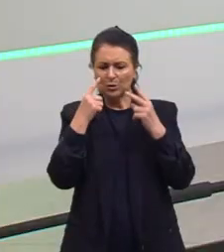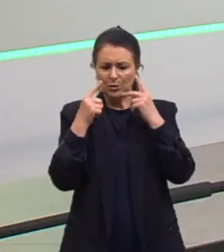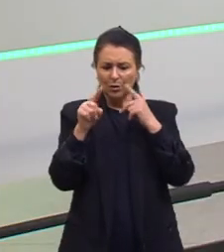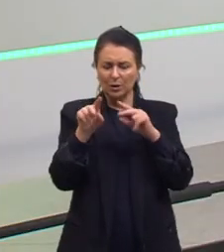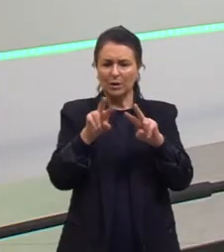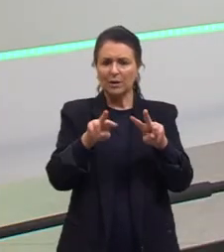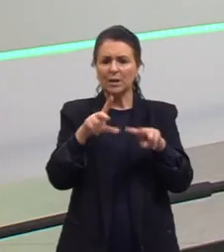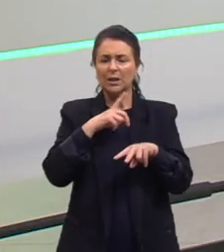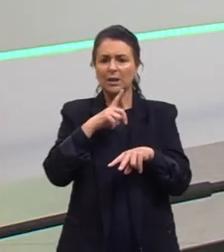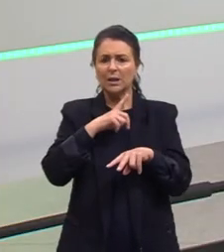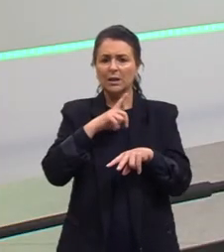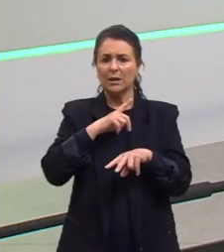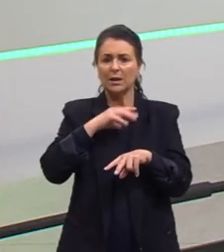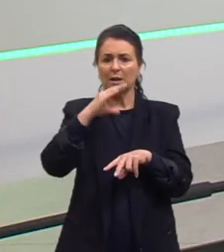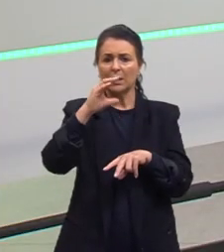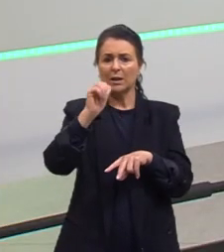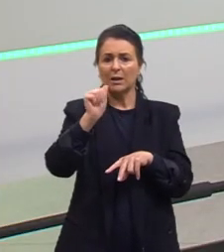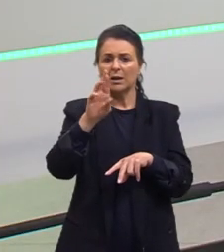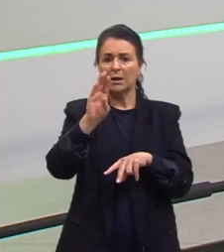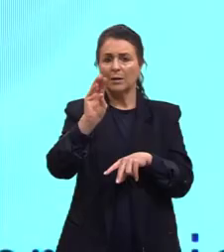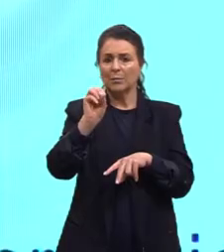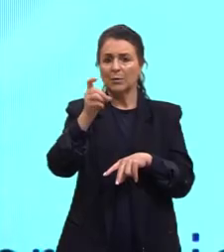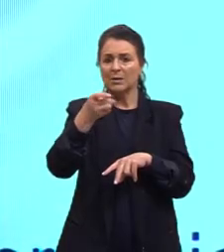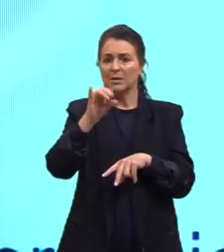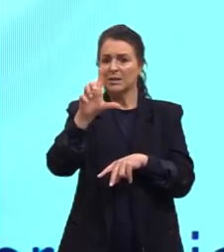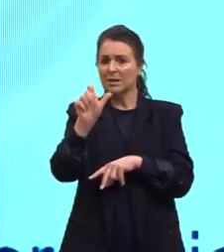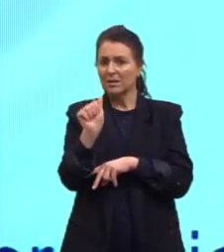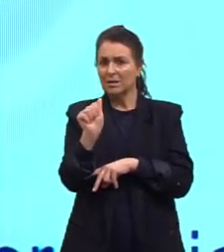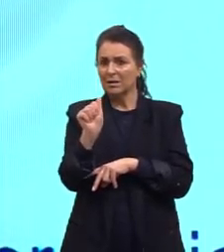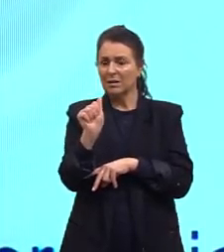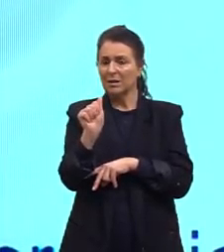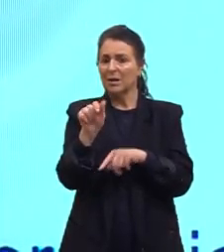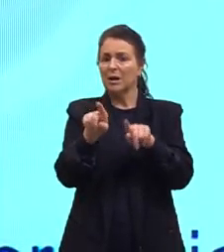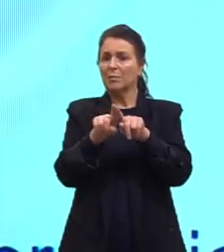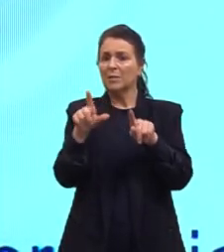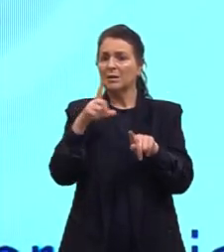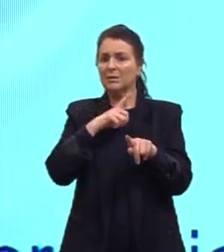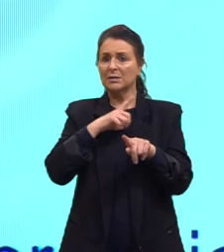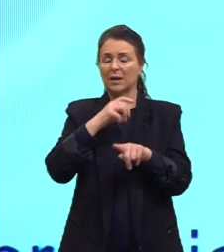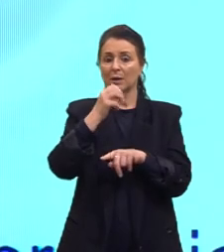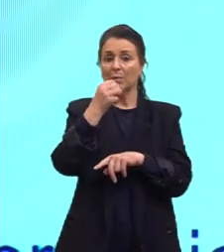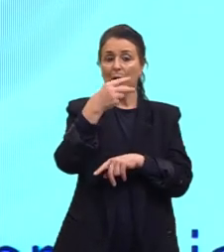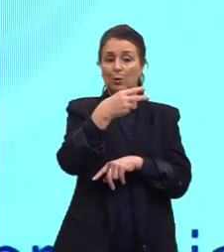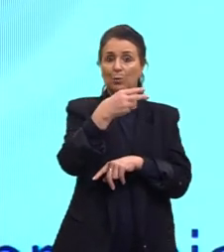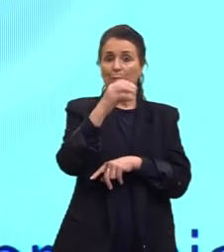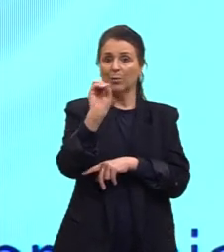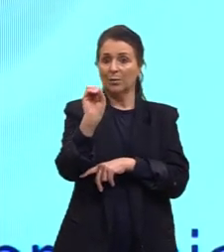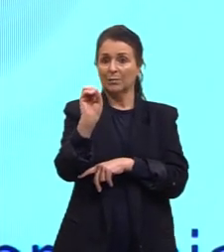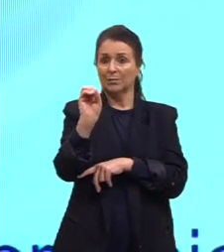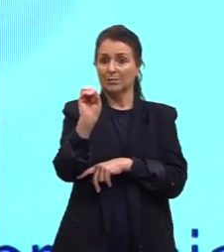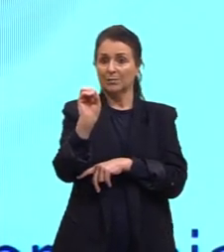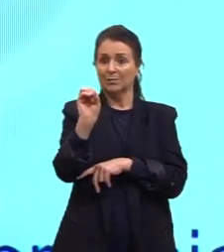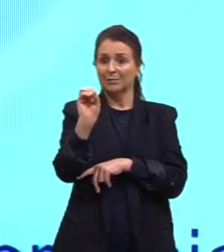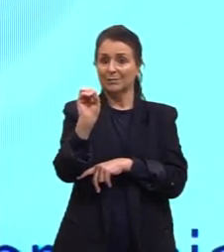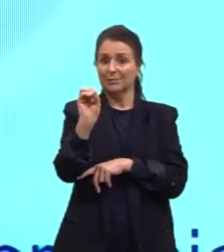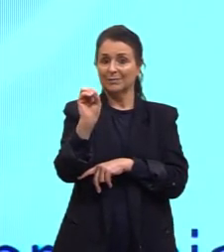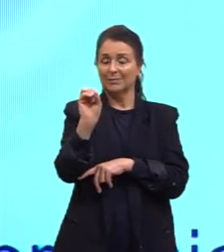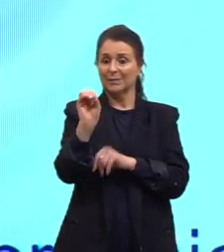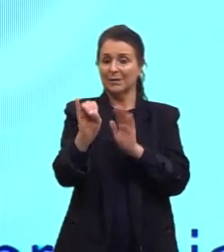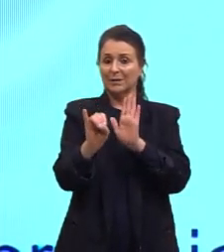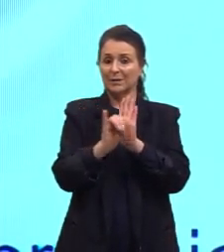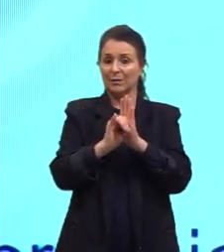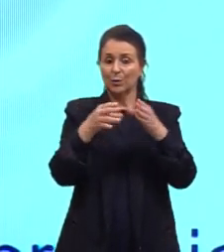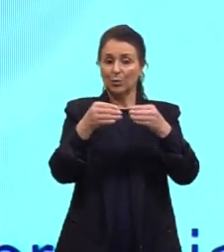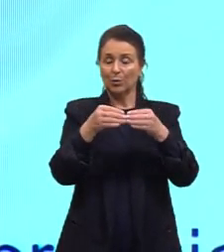também a presença de uma carboxila certo mas aqui eu tenho uma dupla o com o então identifico